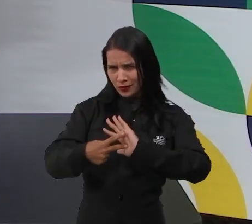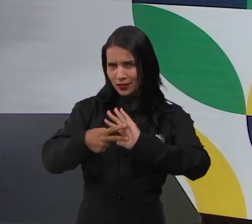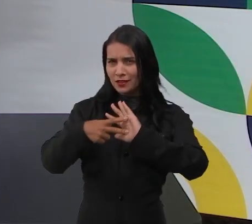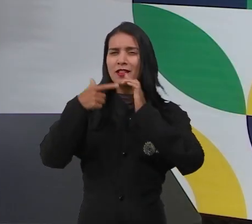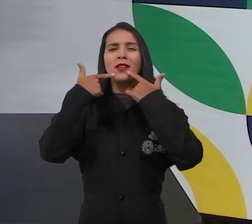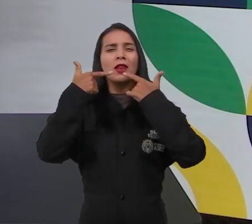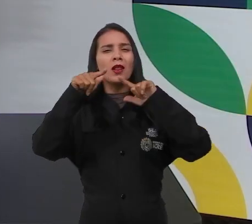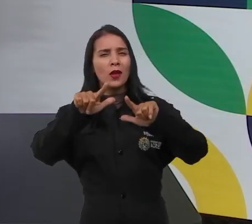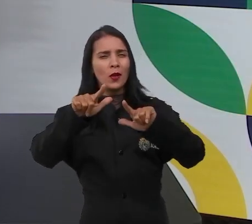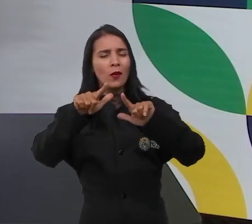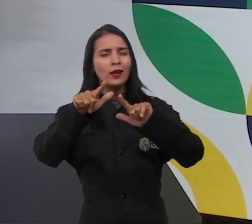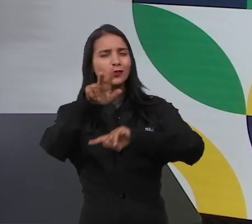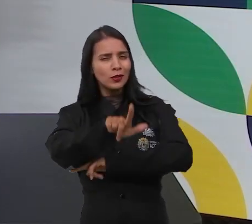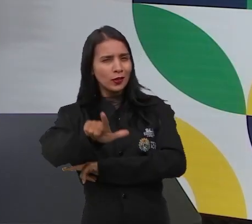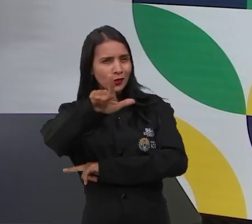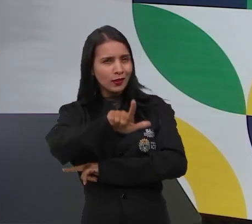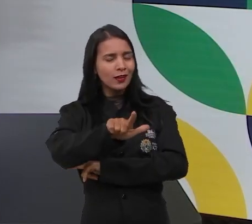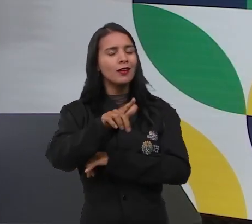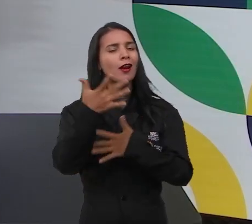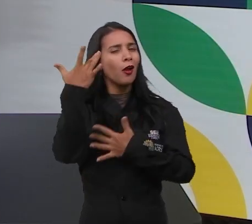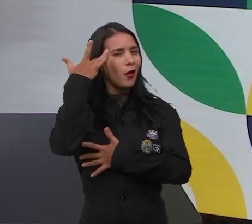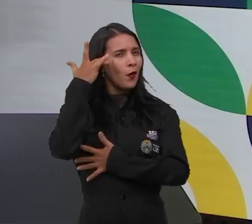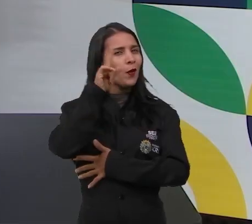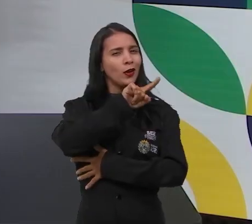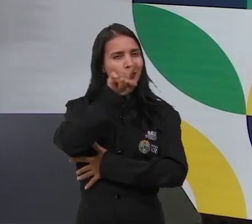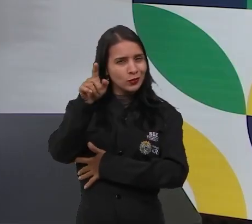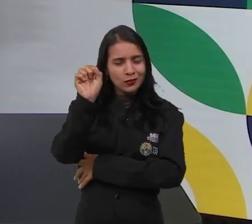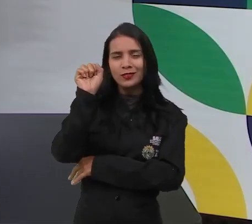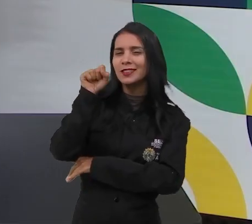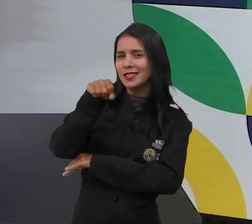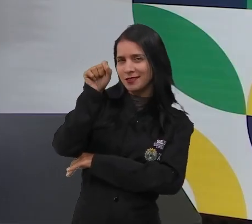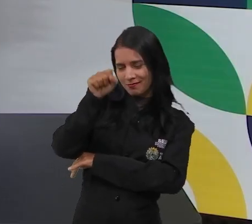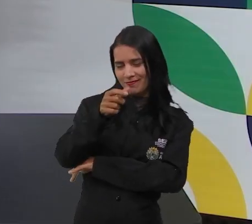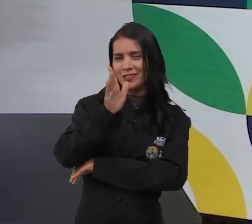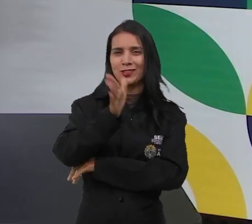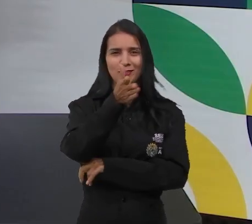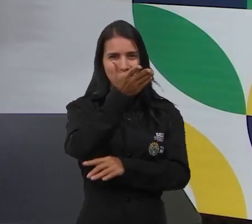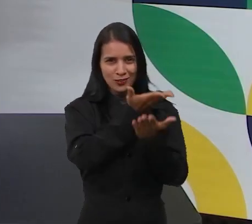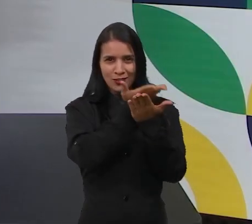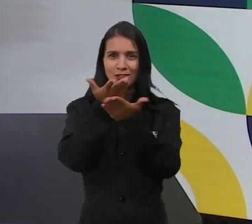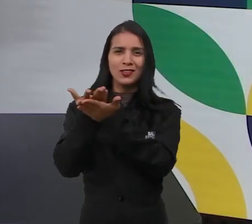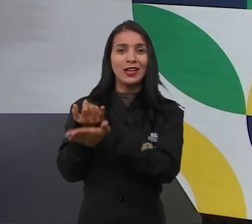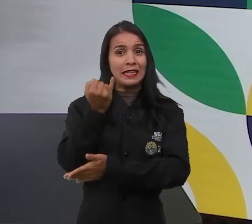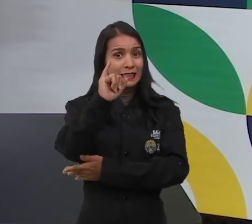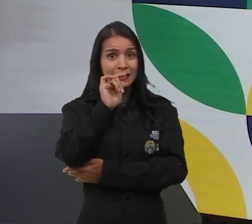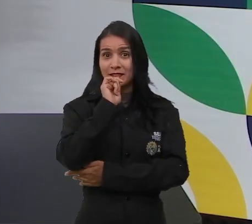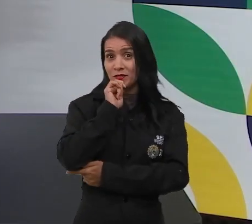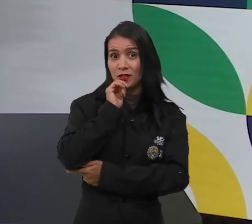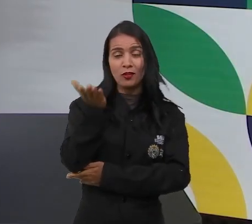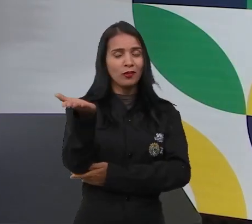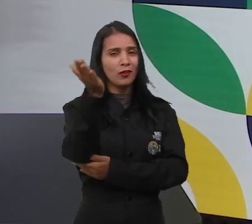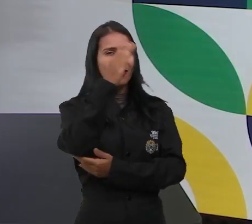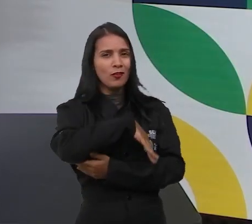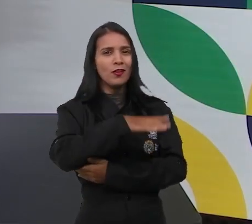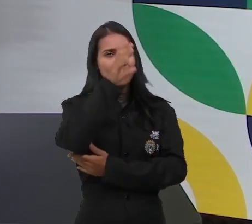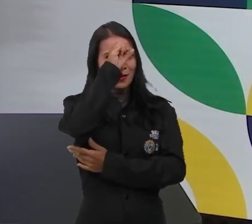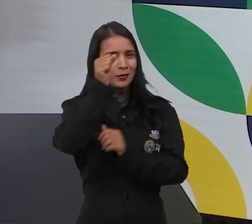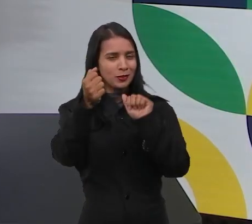estudiado? Todavía creo que sí. O si no, cree acá conosco para